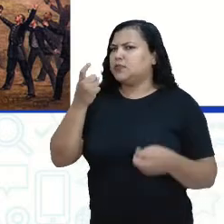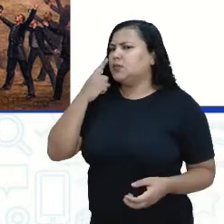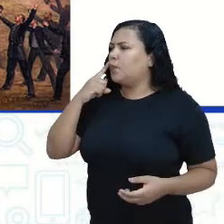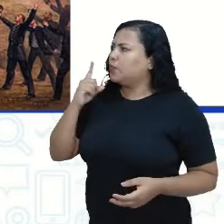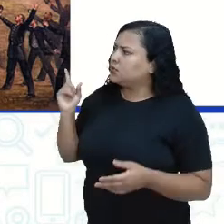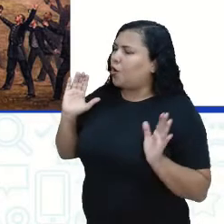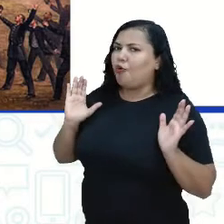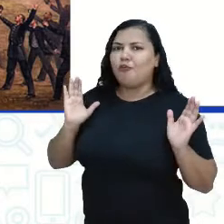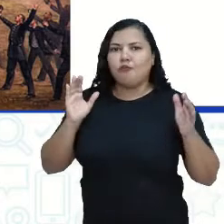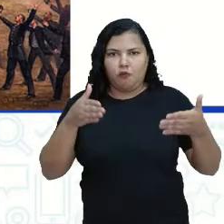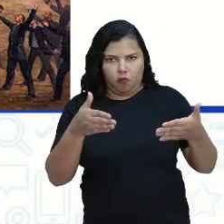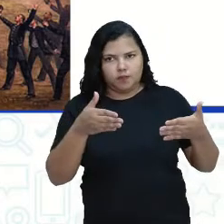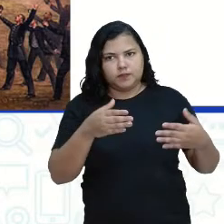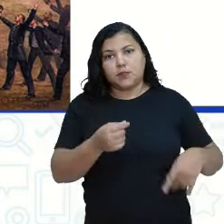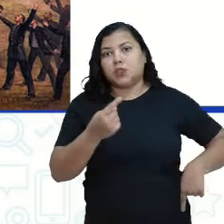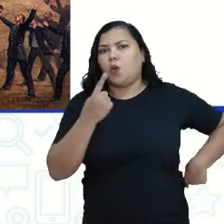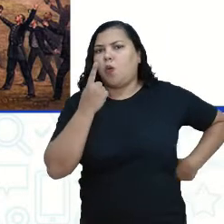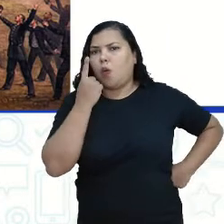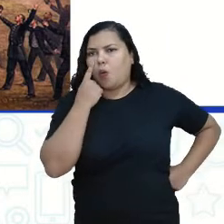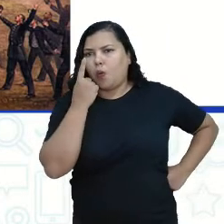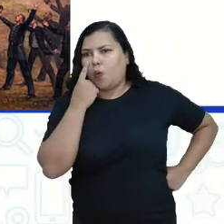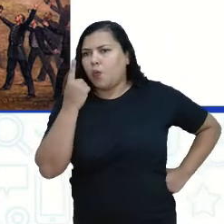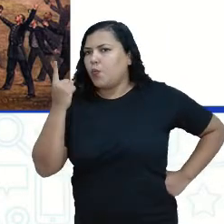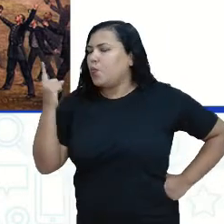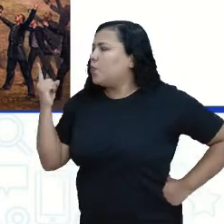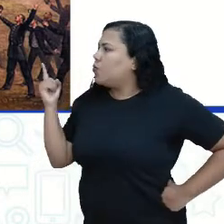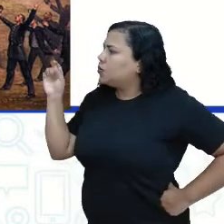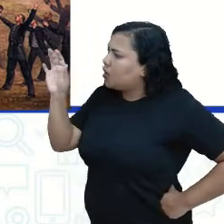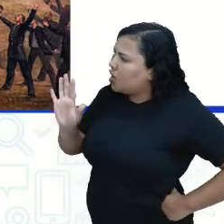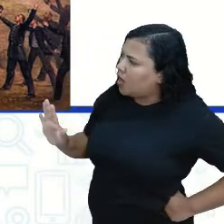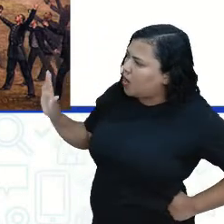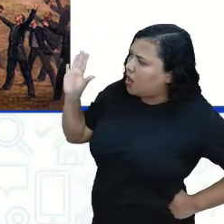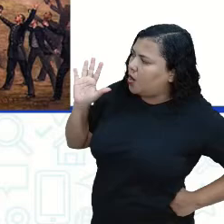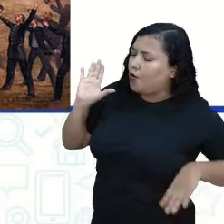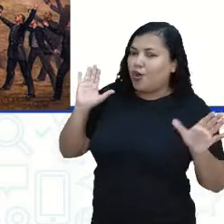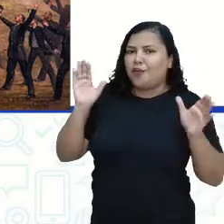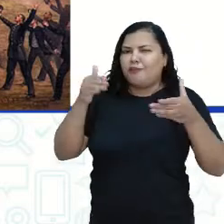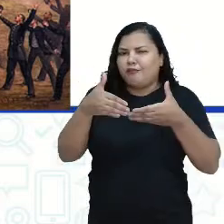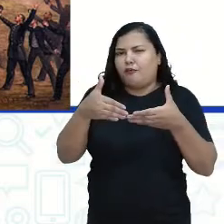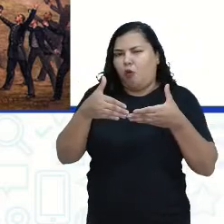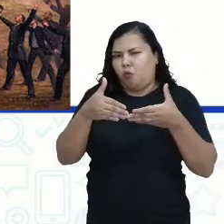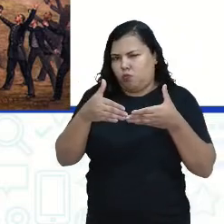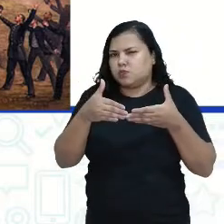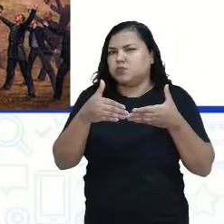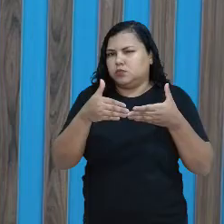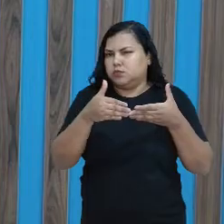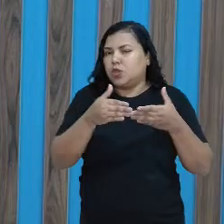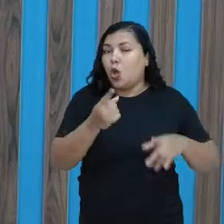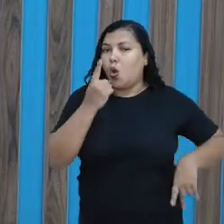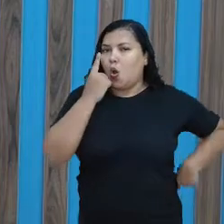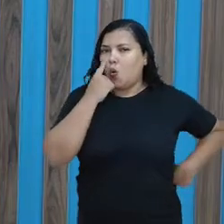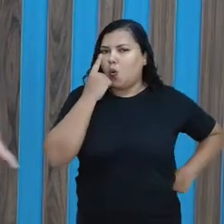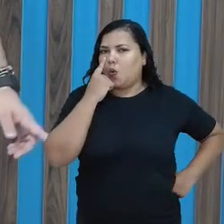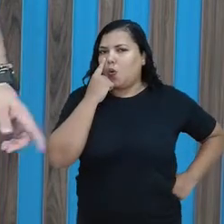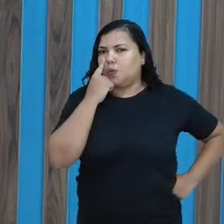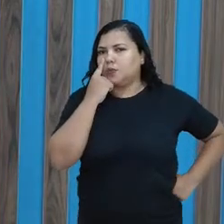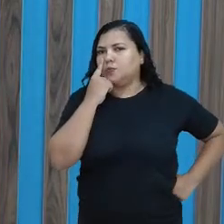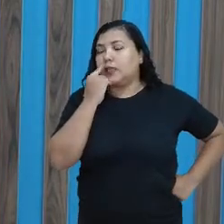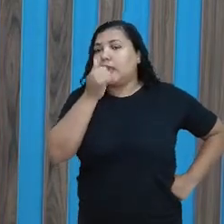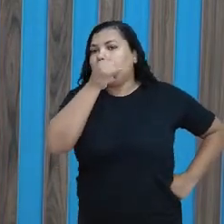foco central, né? Então, ela vai ter um ponto central, né? Geralmente, aquilo, né, que a